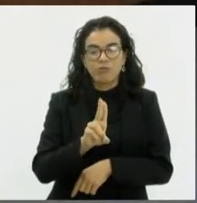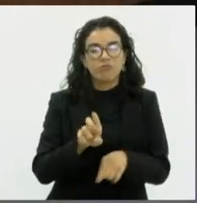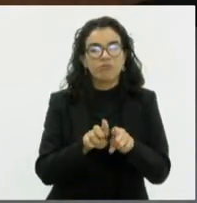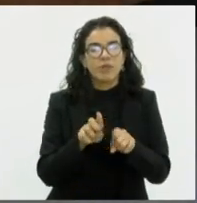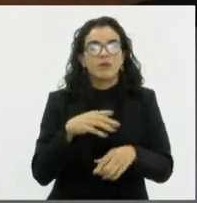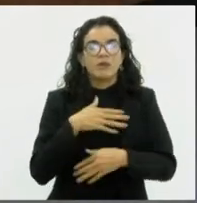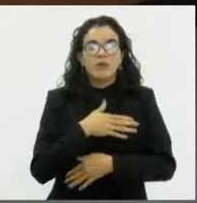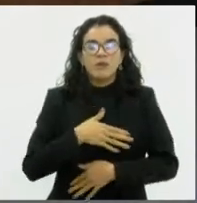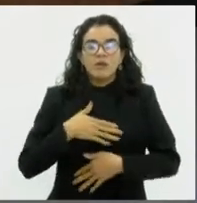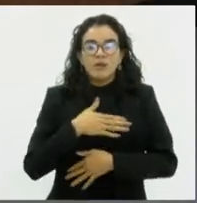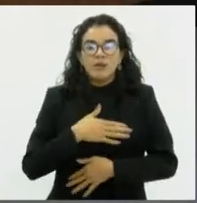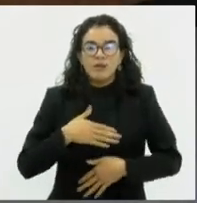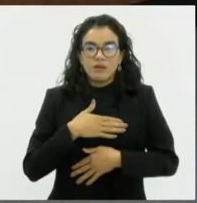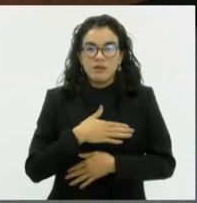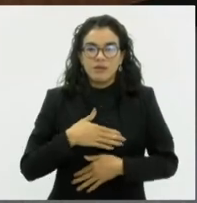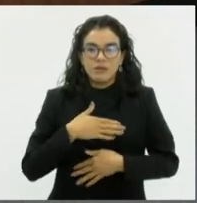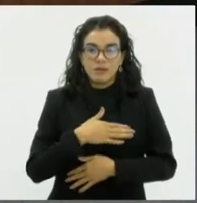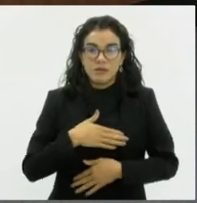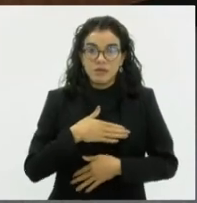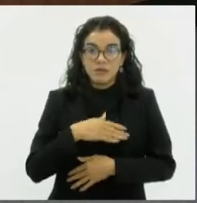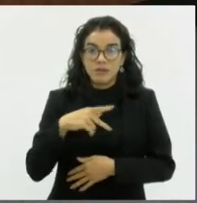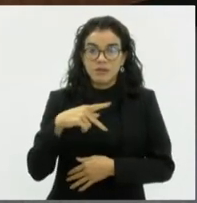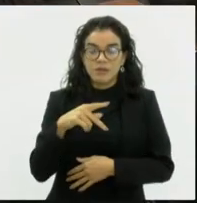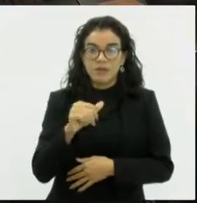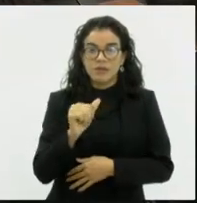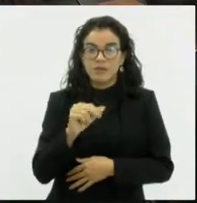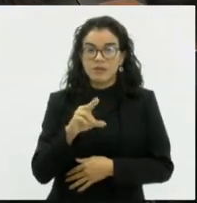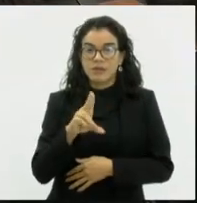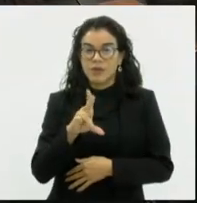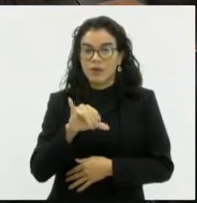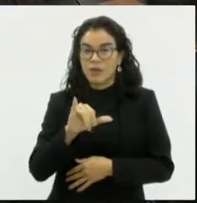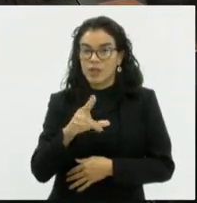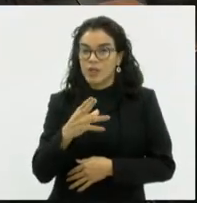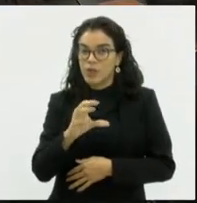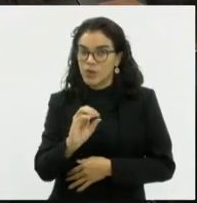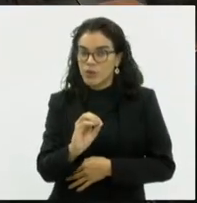Cumprimentar o Paulinho do Adílio e o subtenente